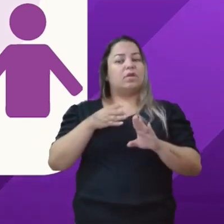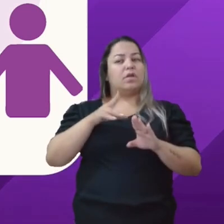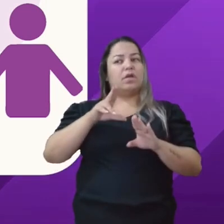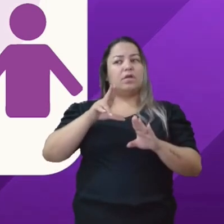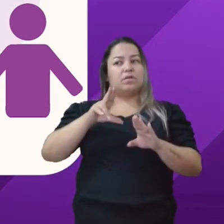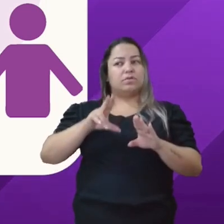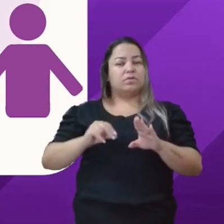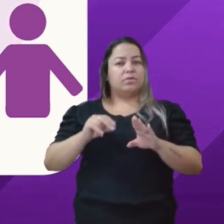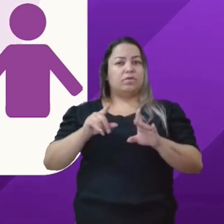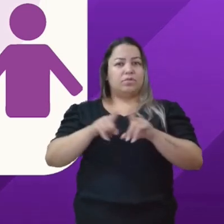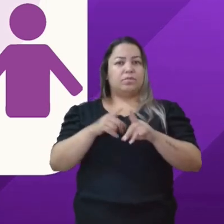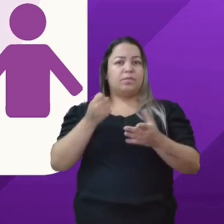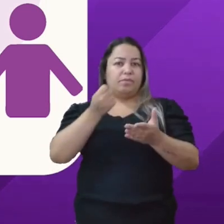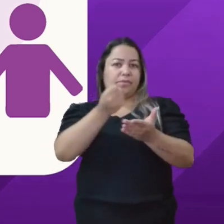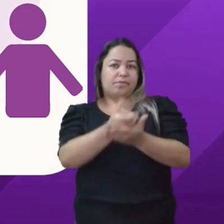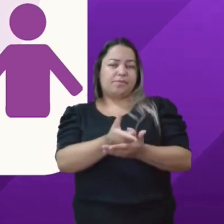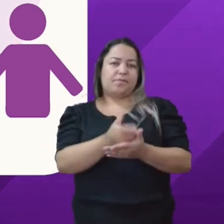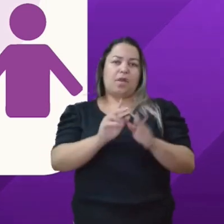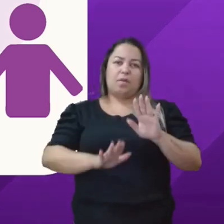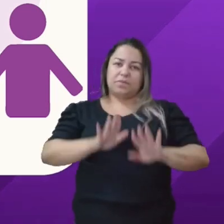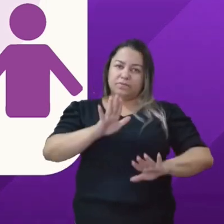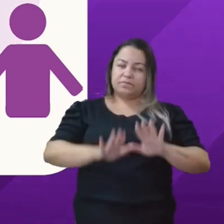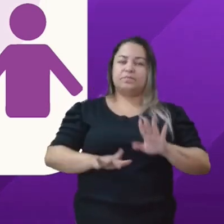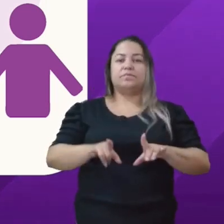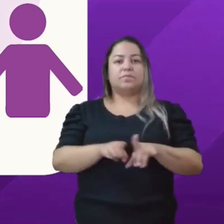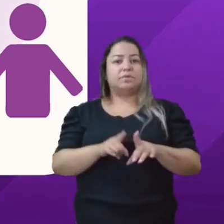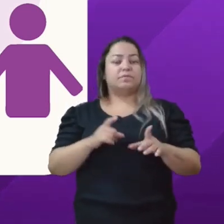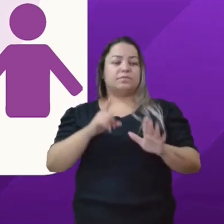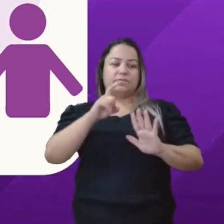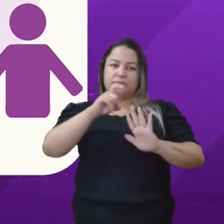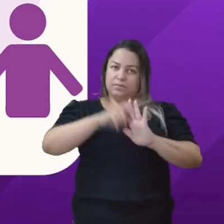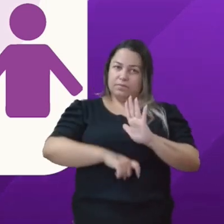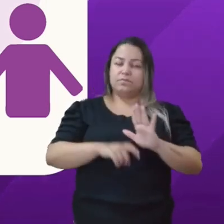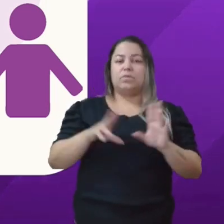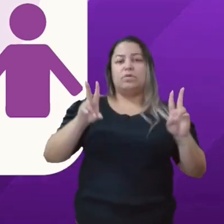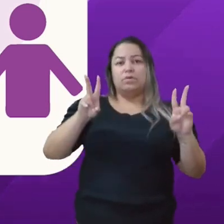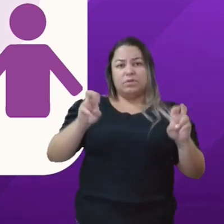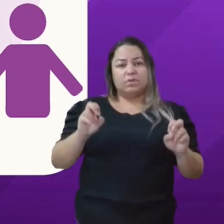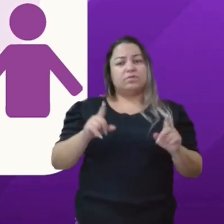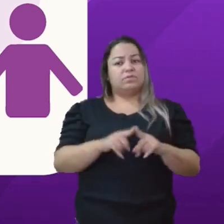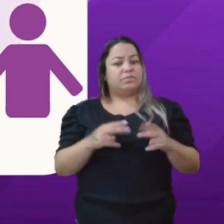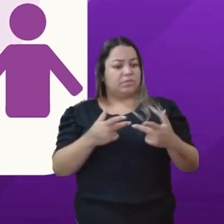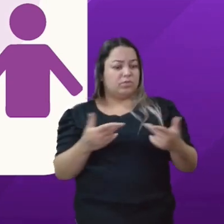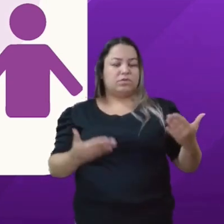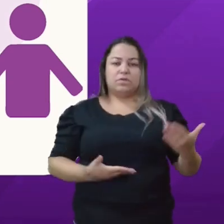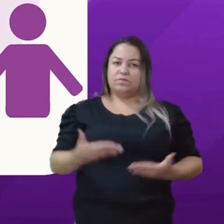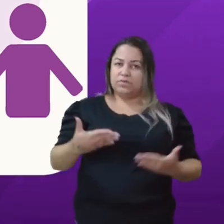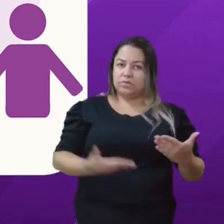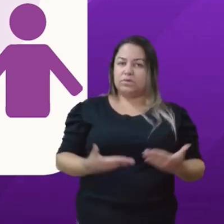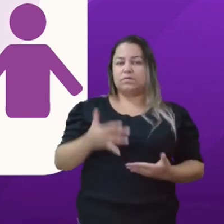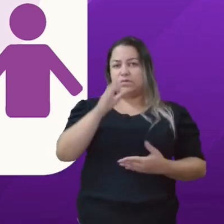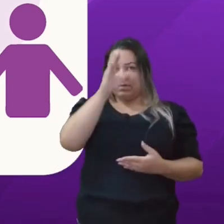de tributação sobre o consumo na maioria das vezes, é a tributação que vai incidir sobre produtos e serviços que o